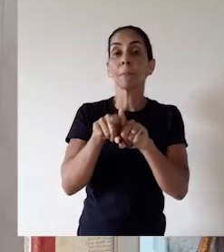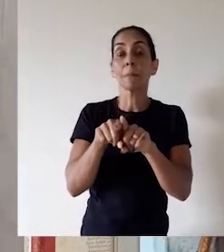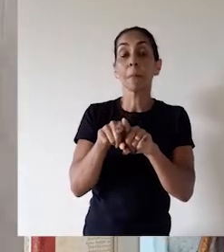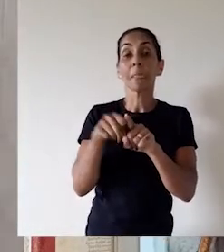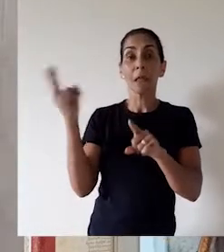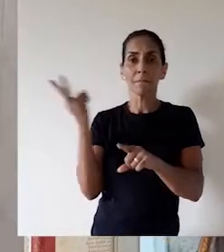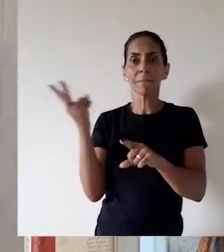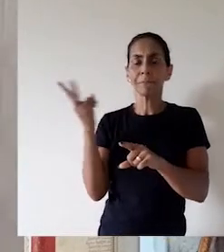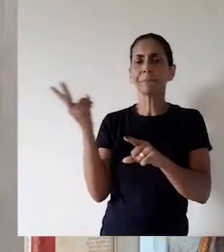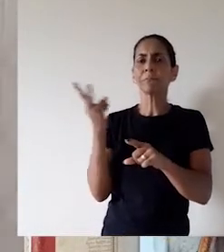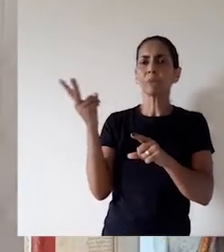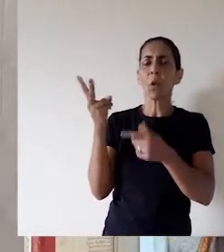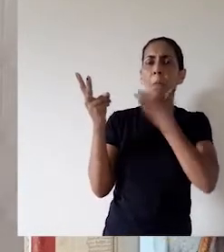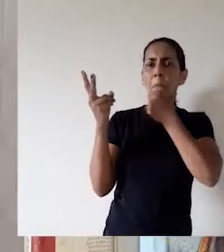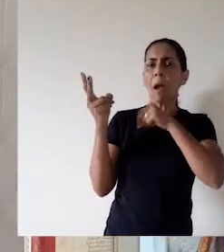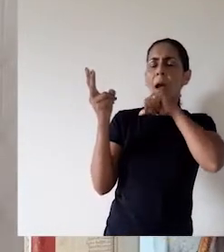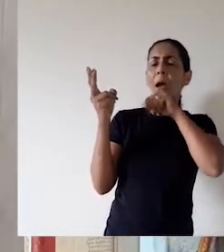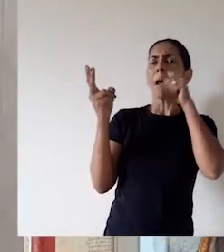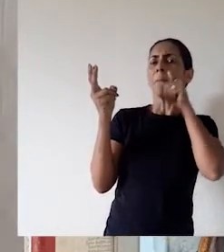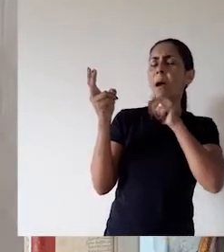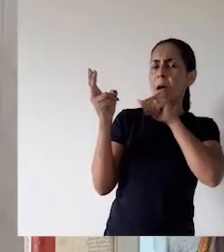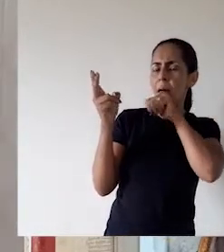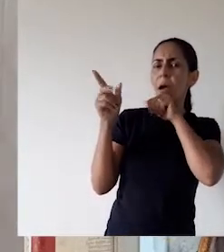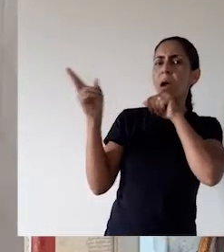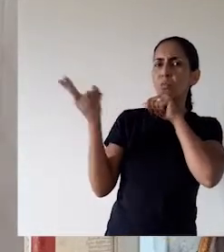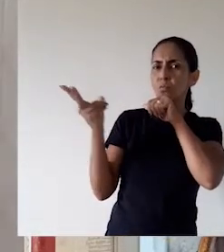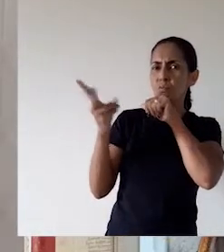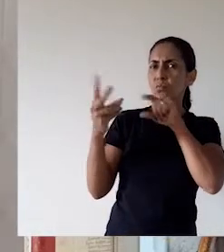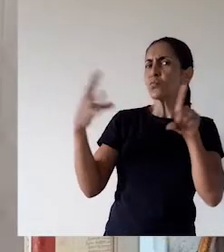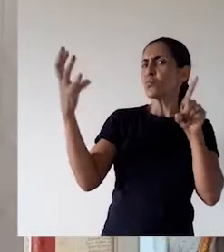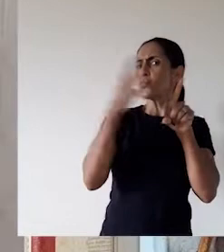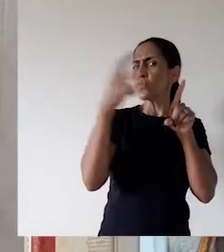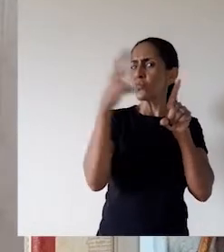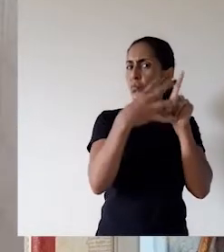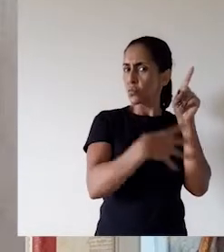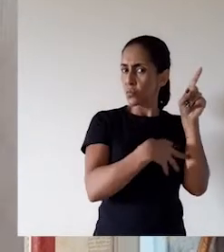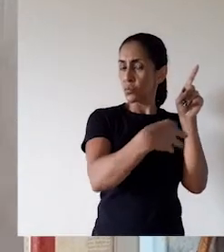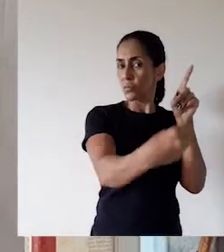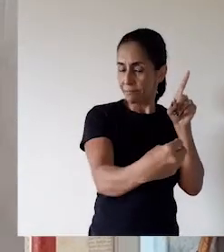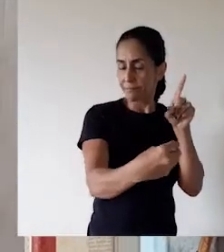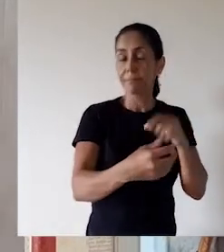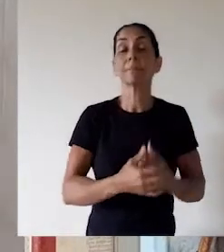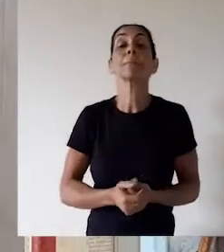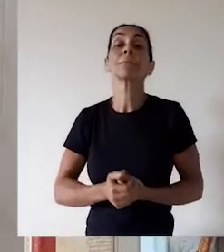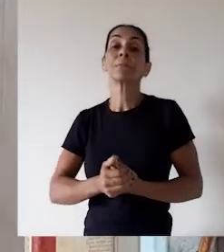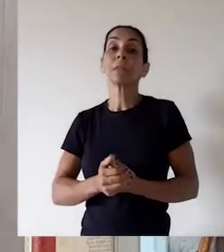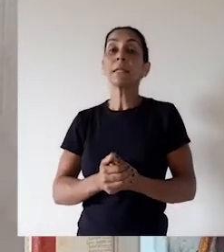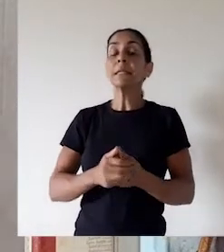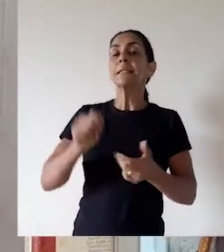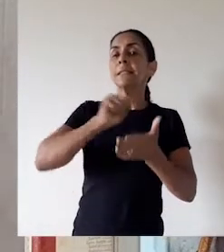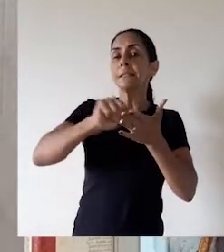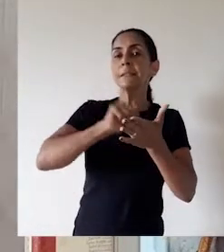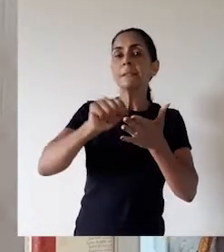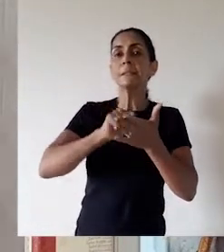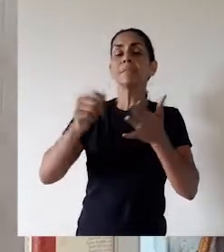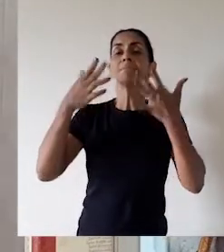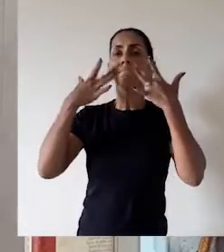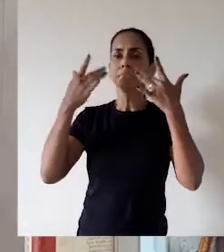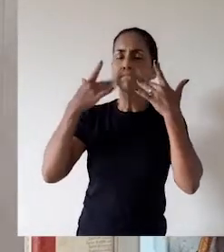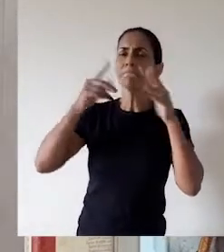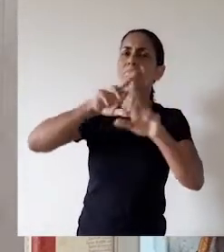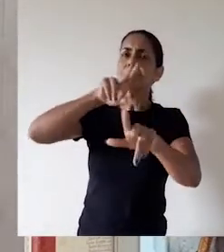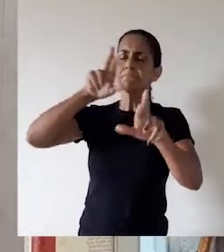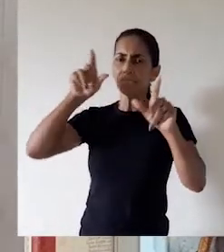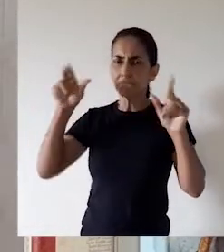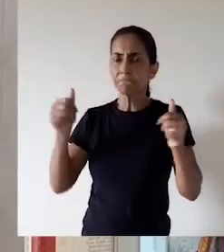pai, Mary também foi autora, dramaturga, ensaísta, biógrafa e escritora de literatura de